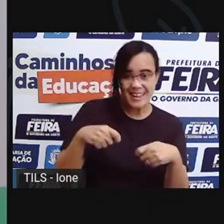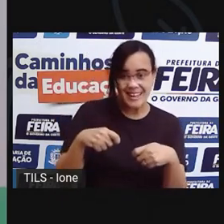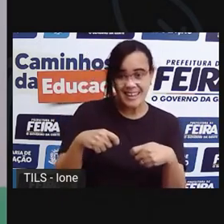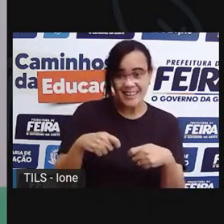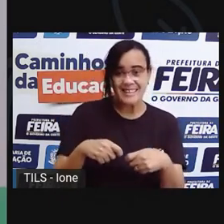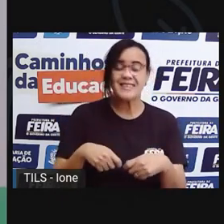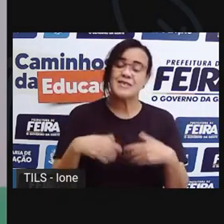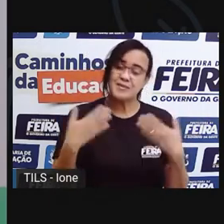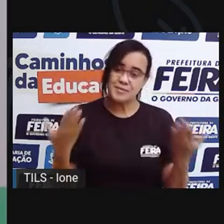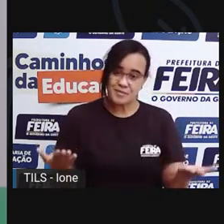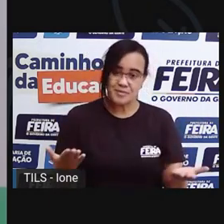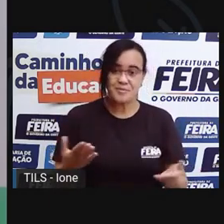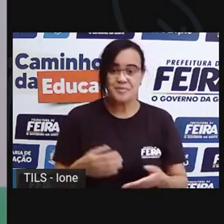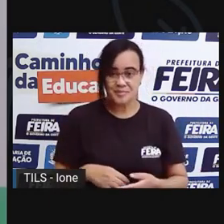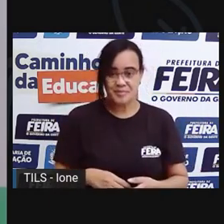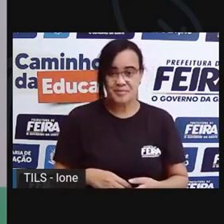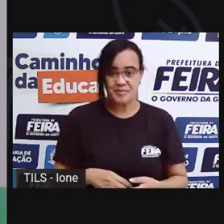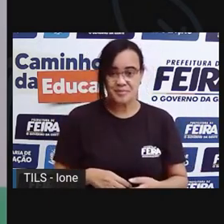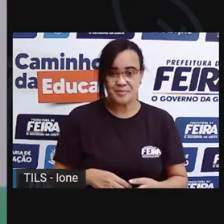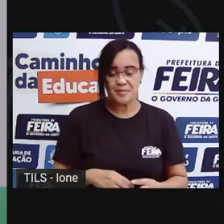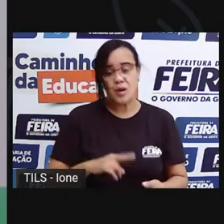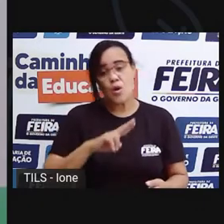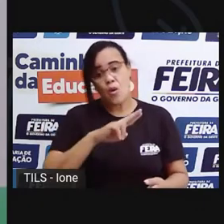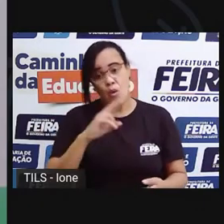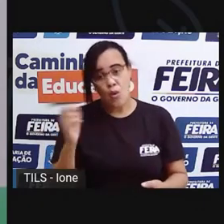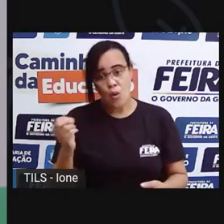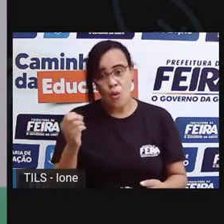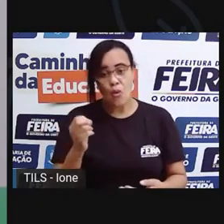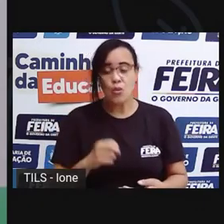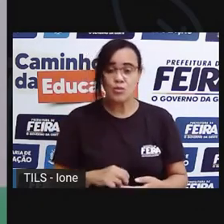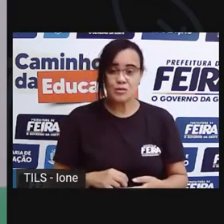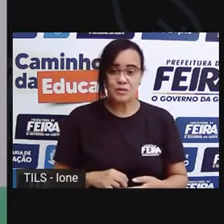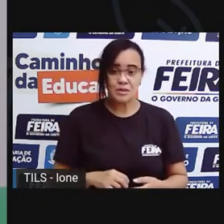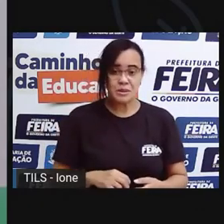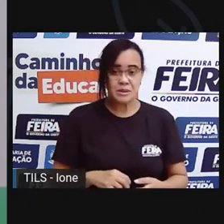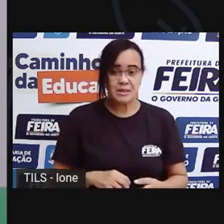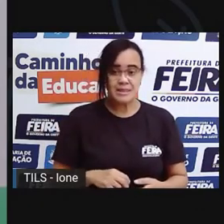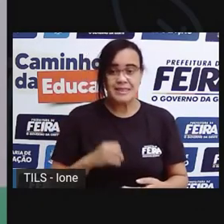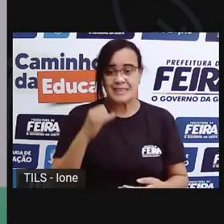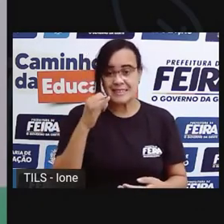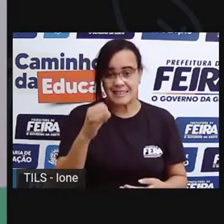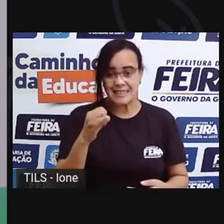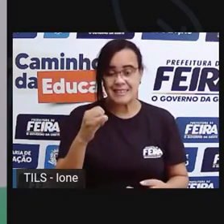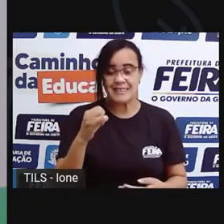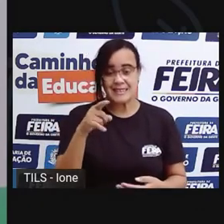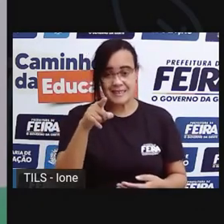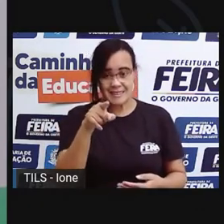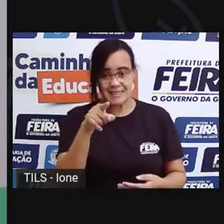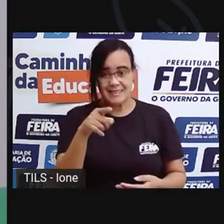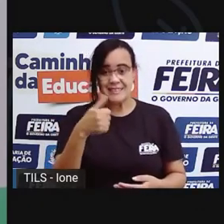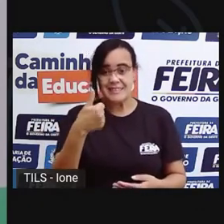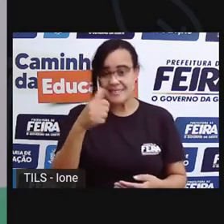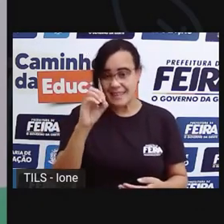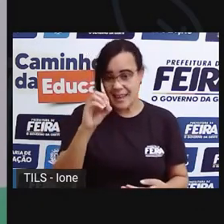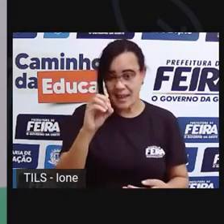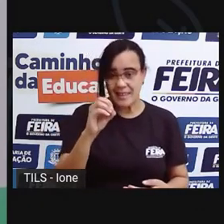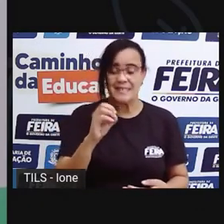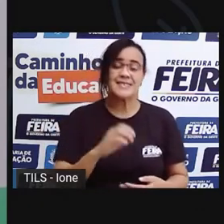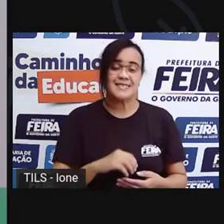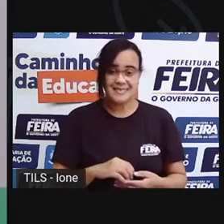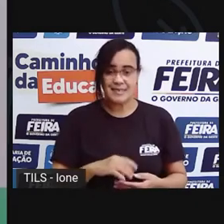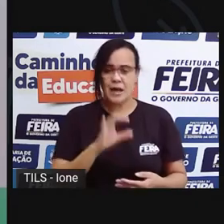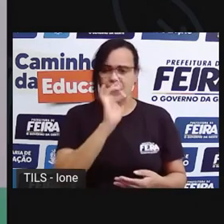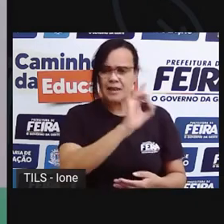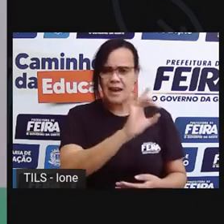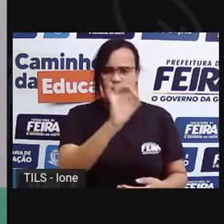ó, vale 5 pontos. Se a bolinha entrar nessa, vale 10, né? Se entrar por aqui, vale 10. E aí, cada vez